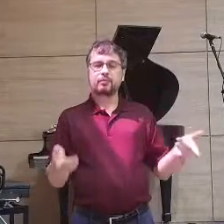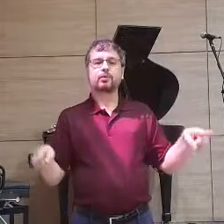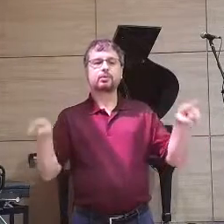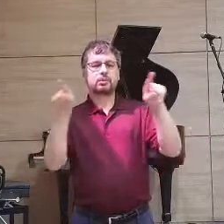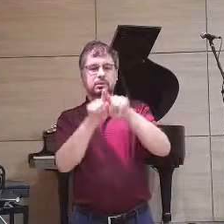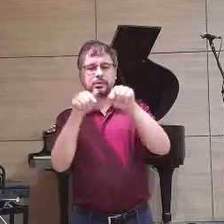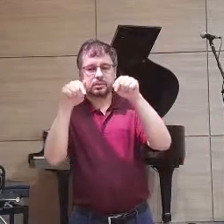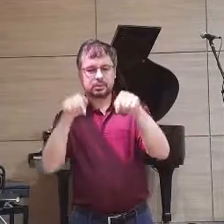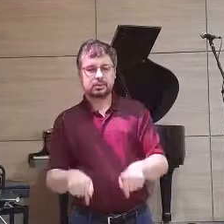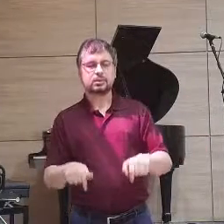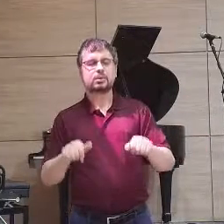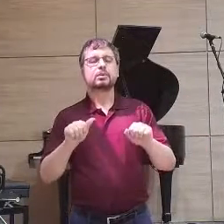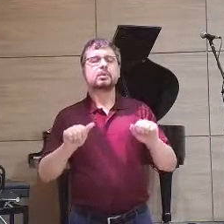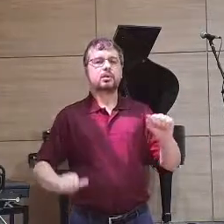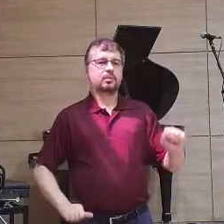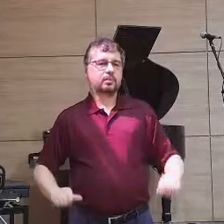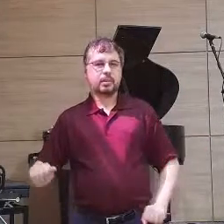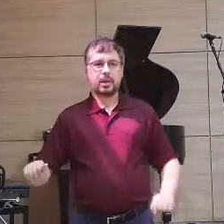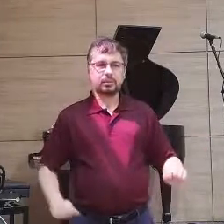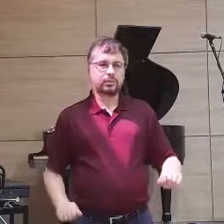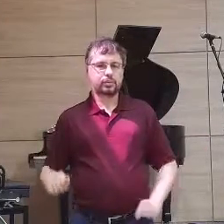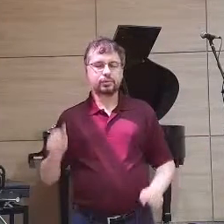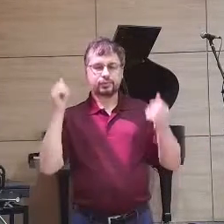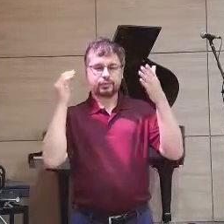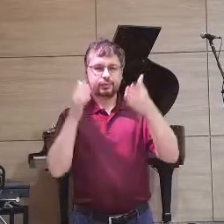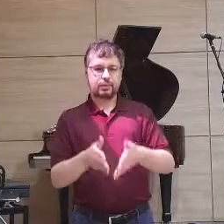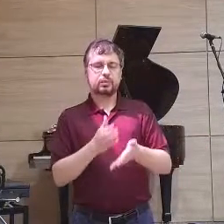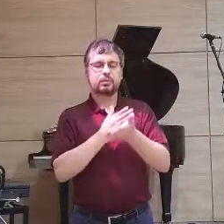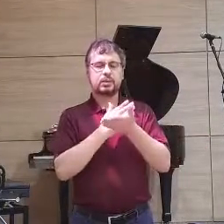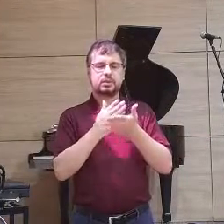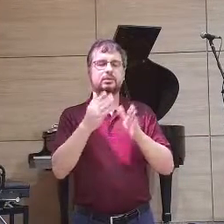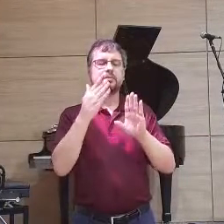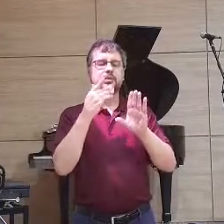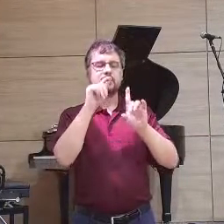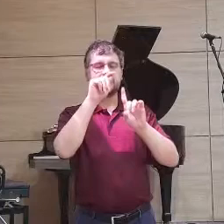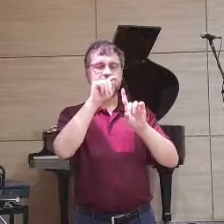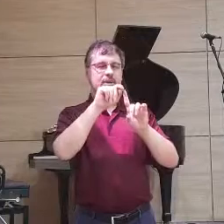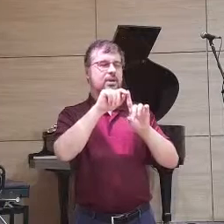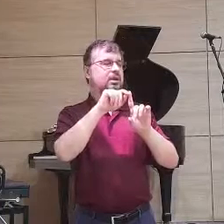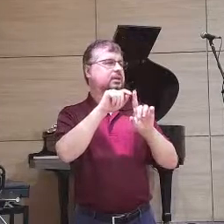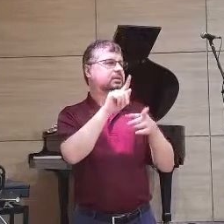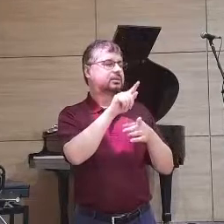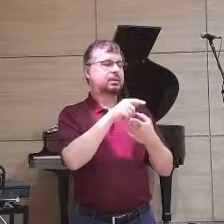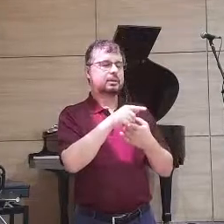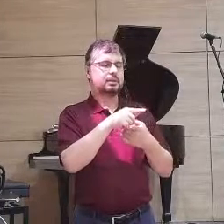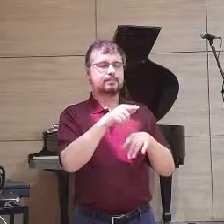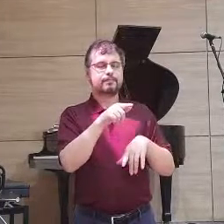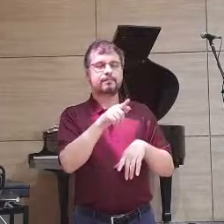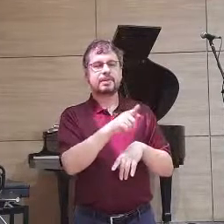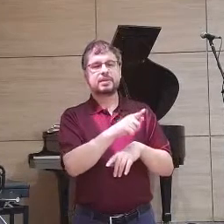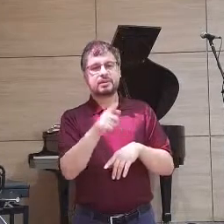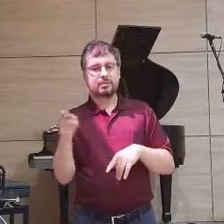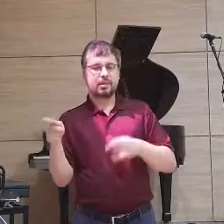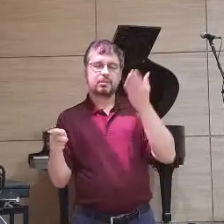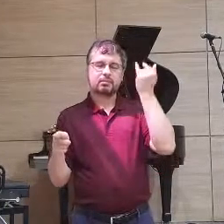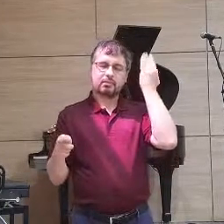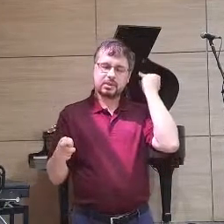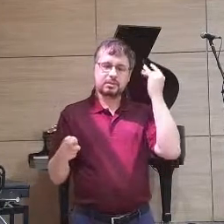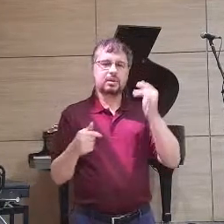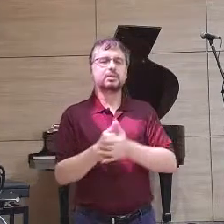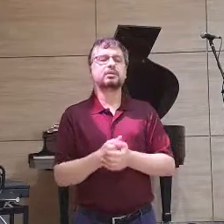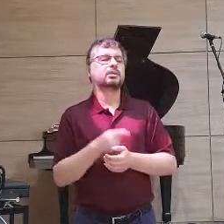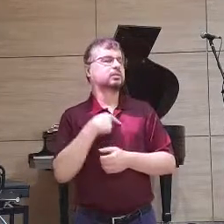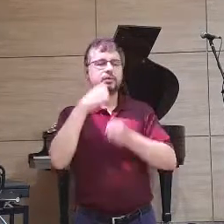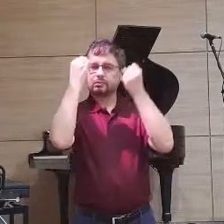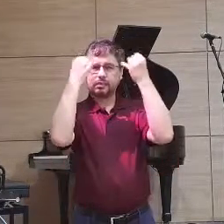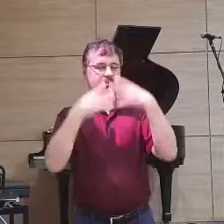nosso estudo que o foco da nossa atenção nesta manhã nós conversamos A semana passada eu não quero aqui ter nenhum nenhum Labor desnecessário porque